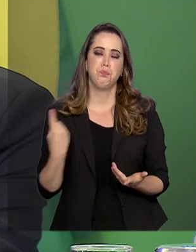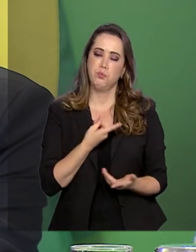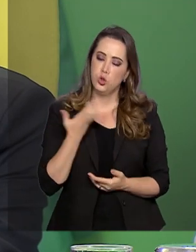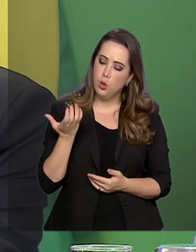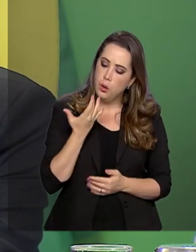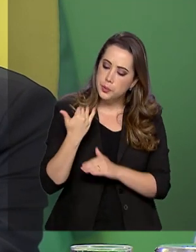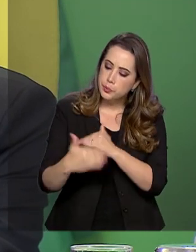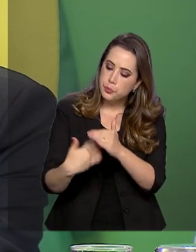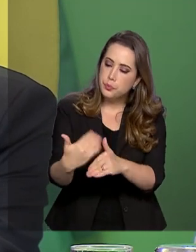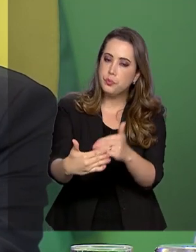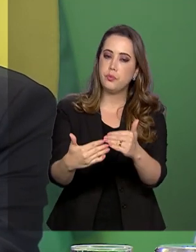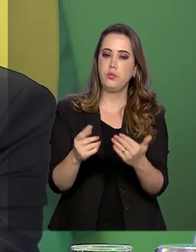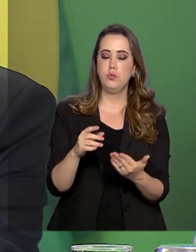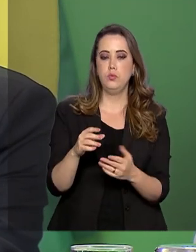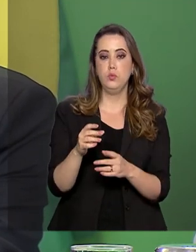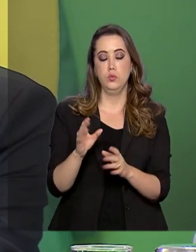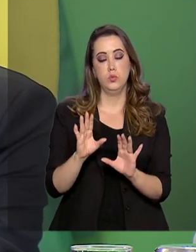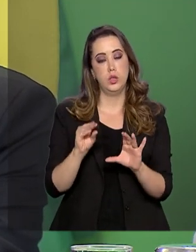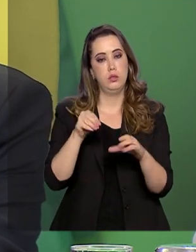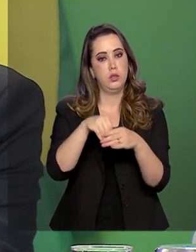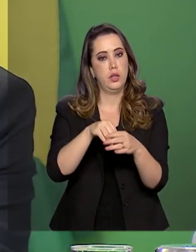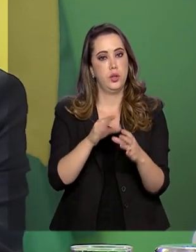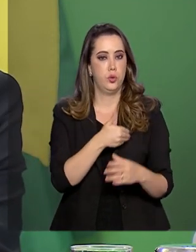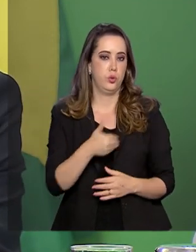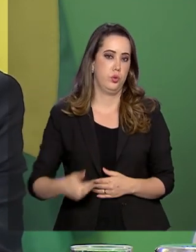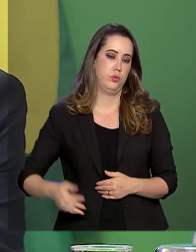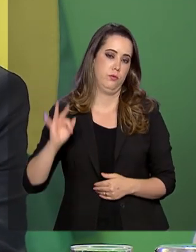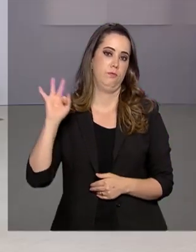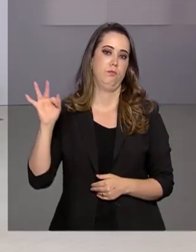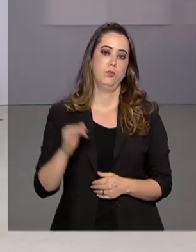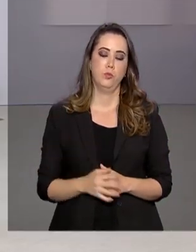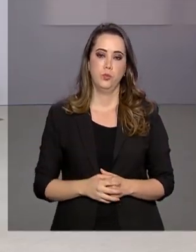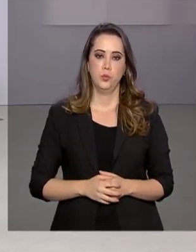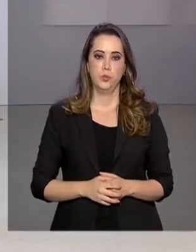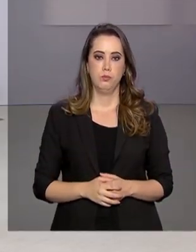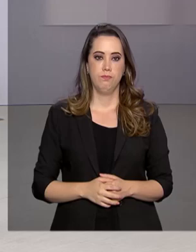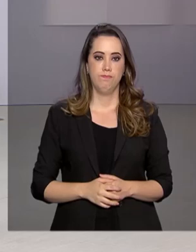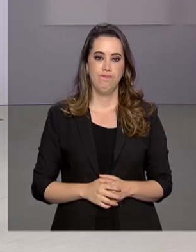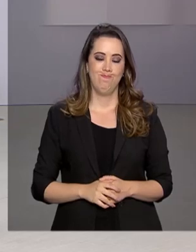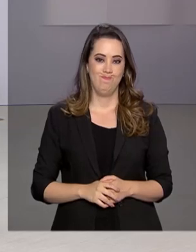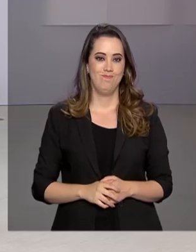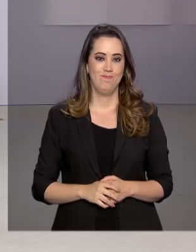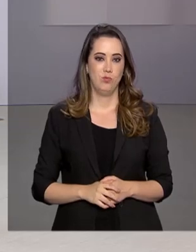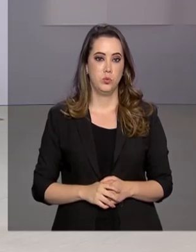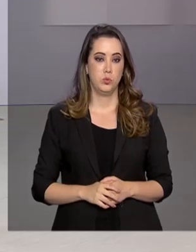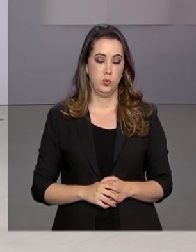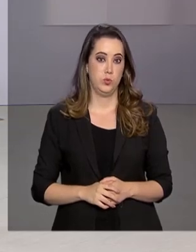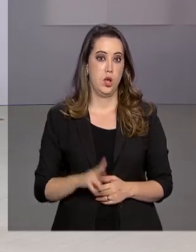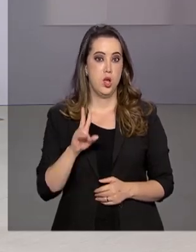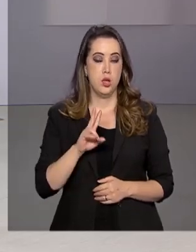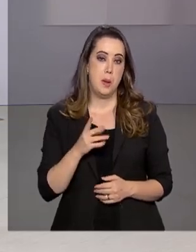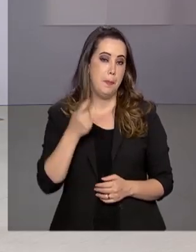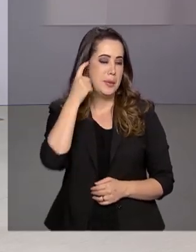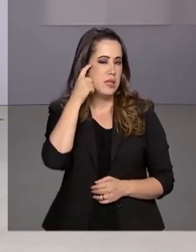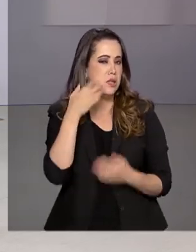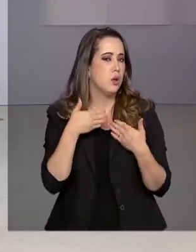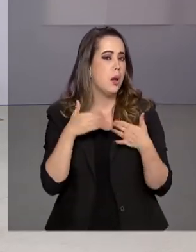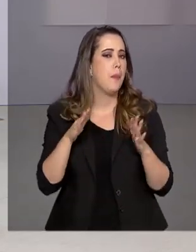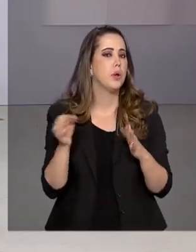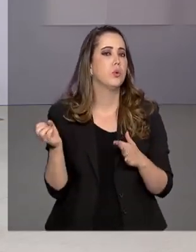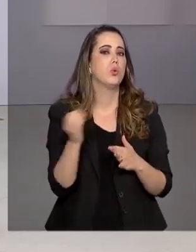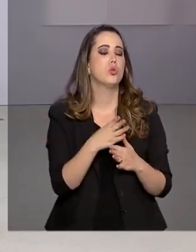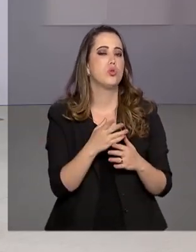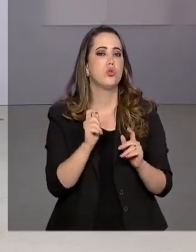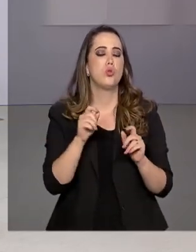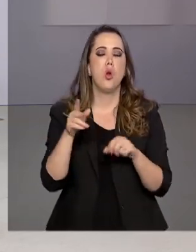queremos desenvolver no âmbito do governo federal. De olho na abertura de novos mercados na área do